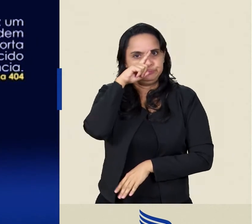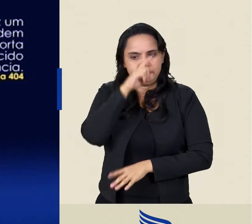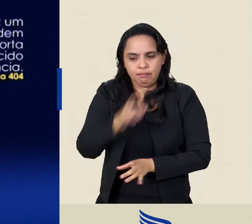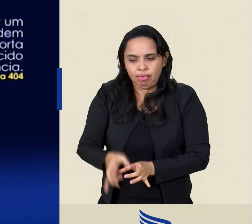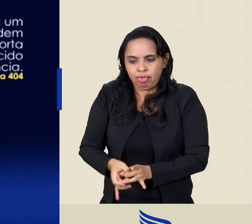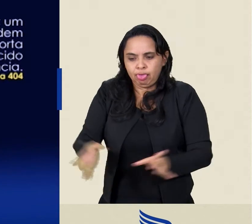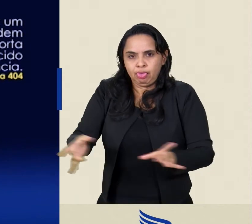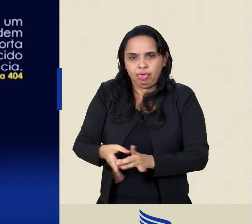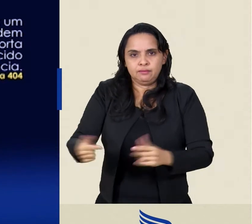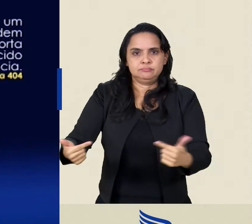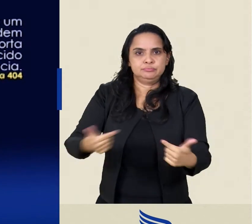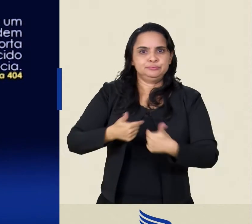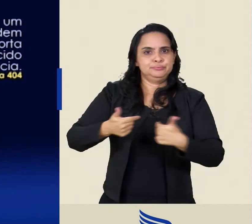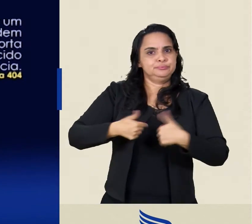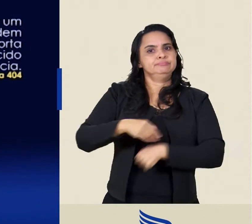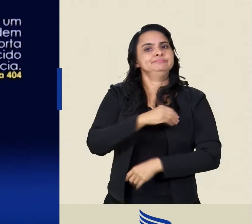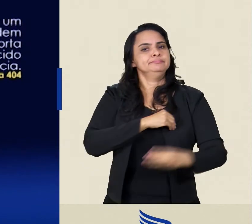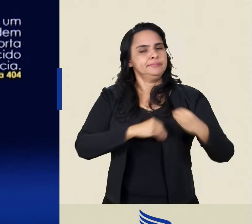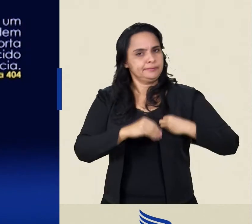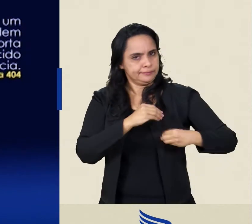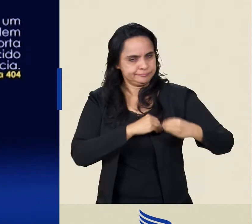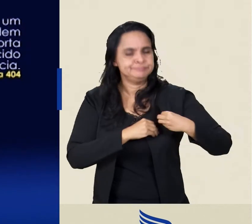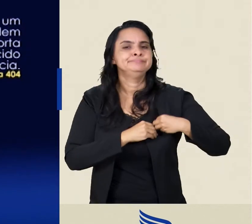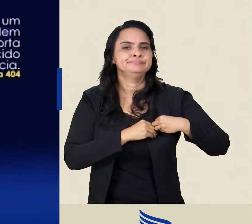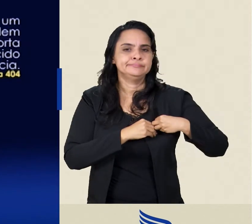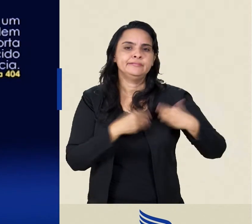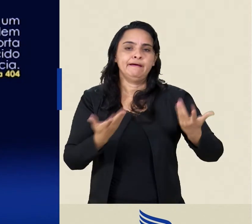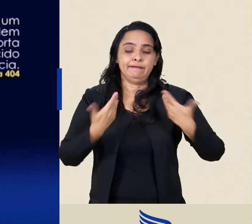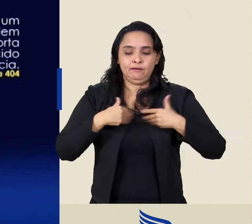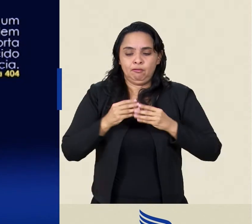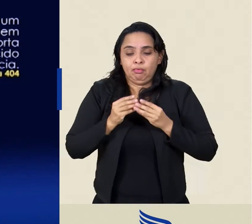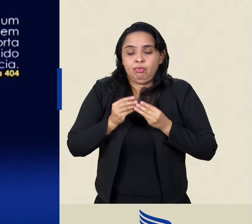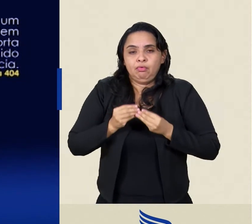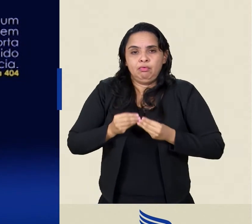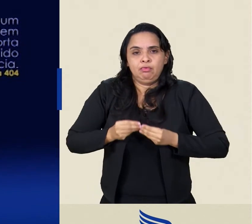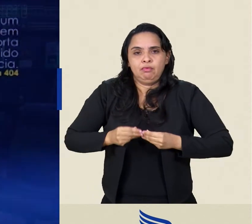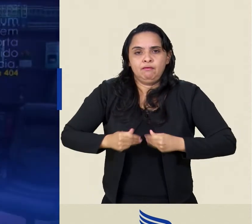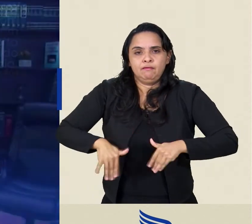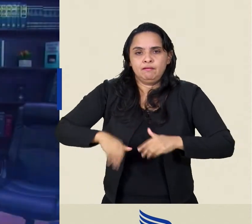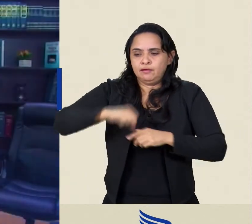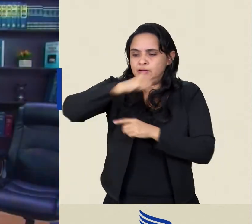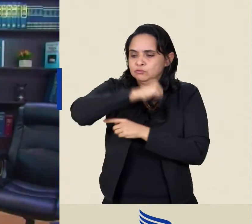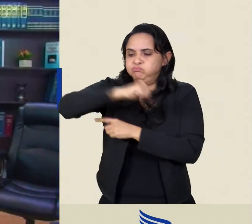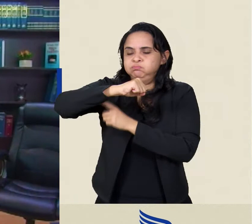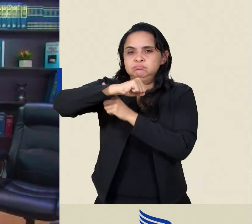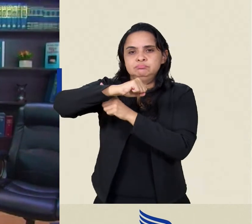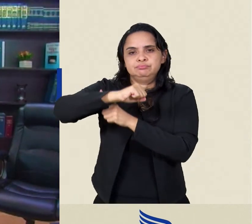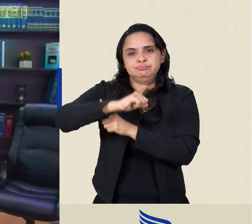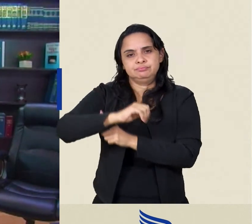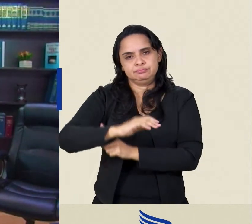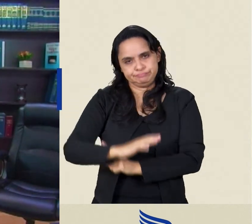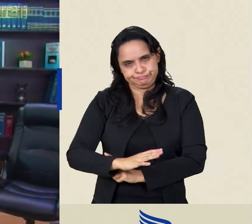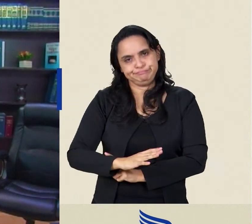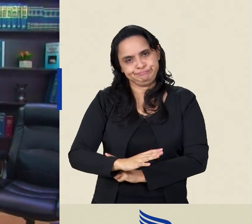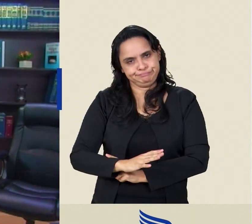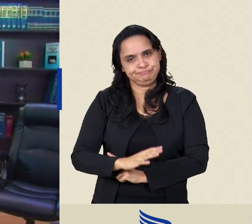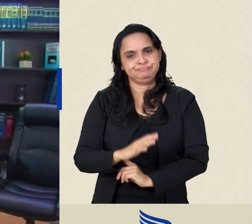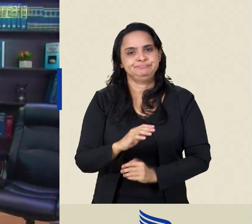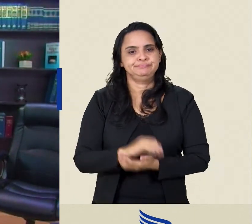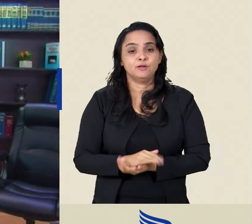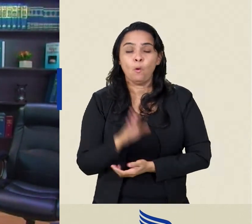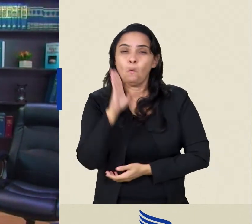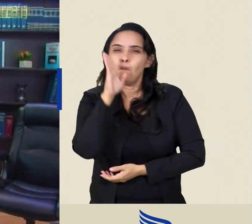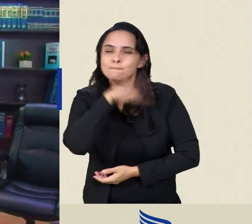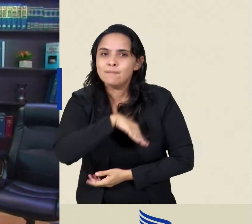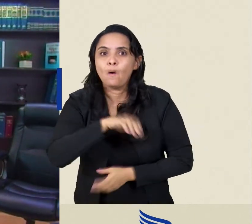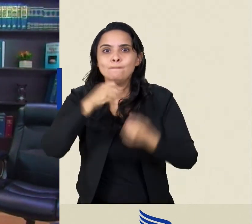porta da tentação, e torna-se enfraquecido o poder da resistência. O mal deve ser evitado antes